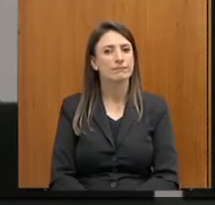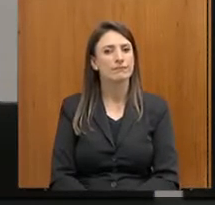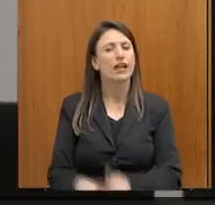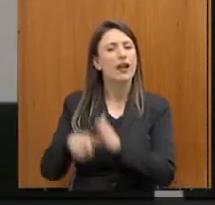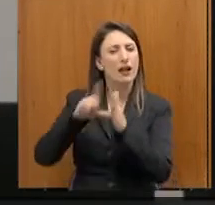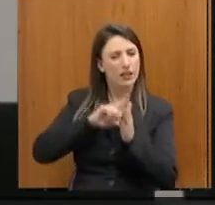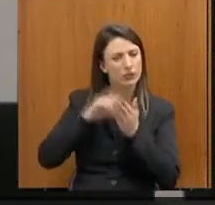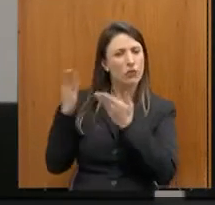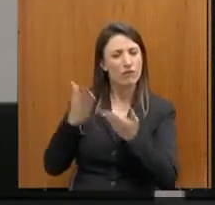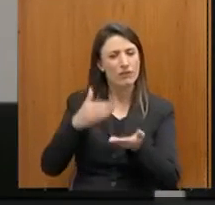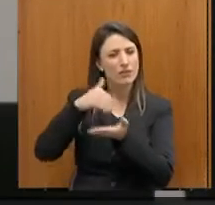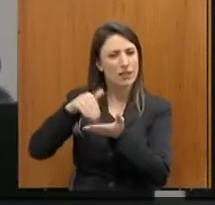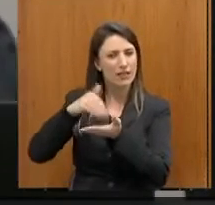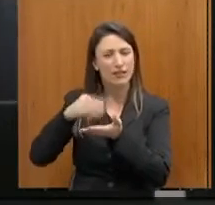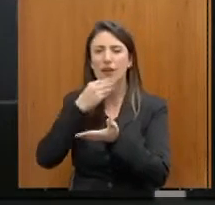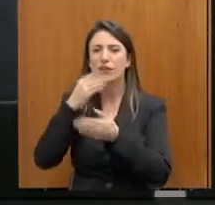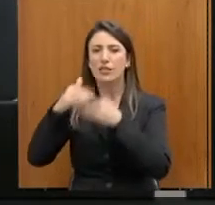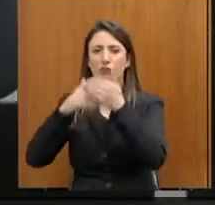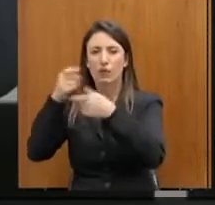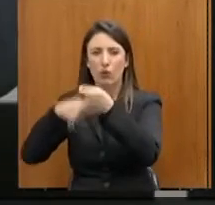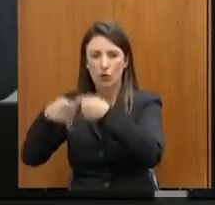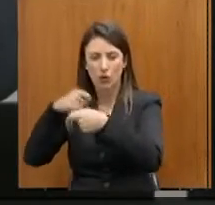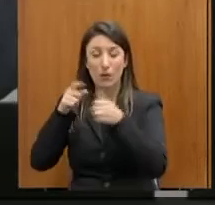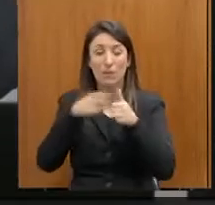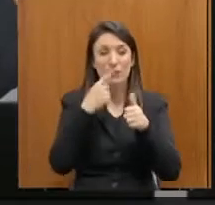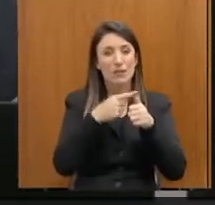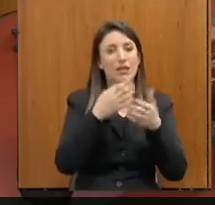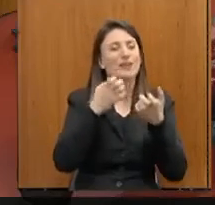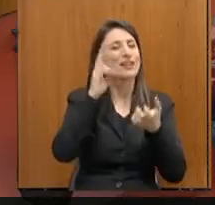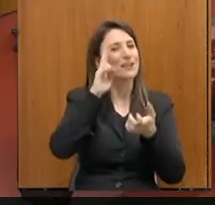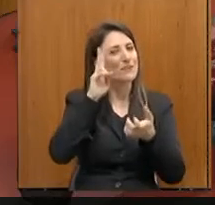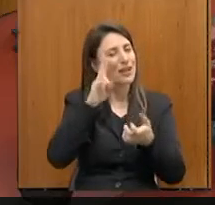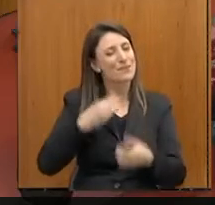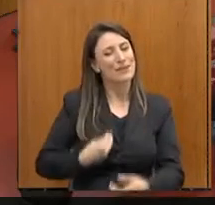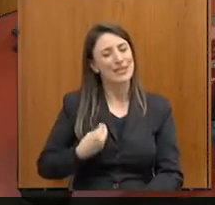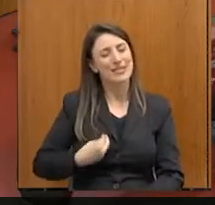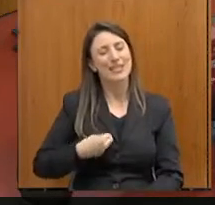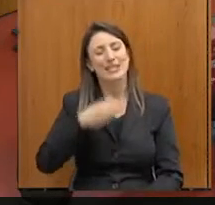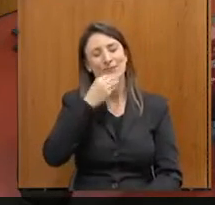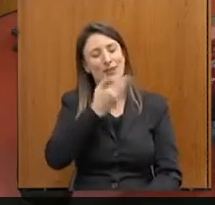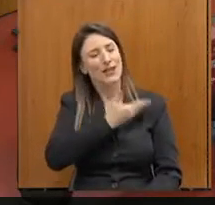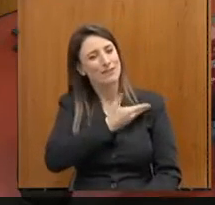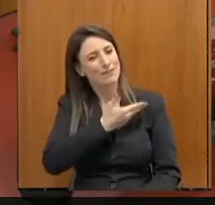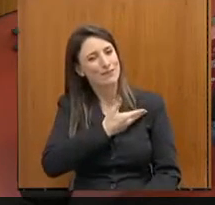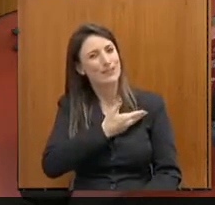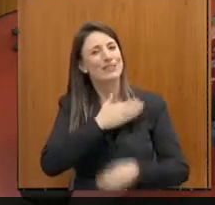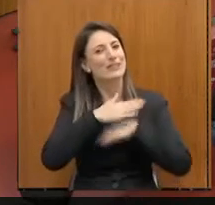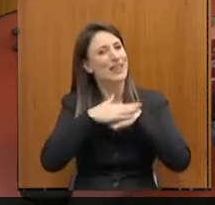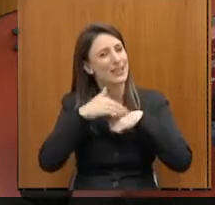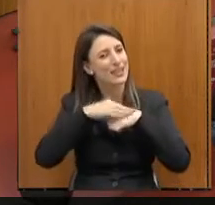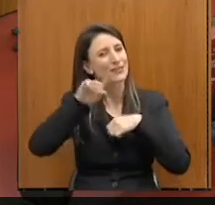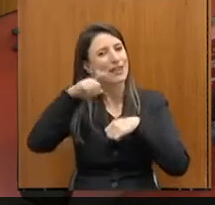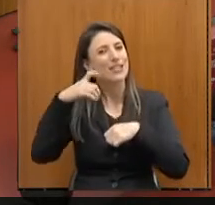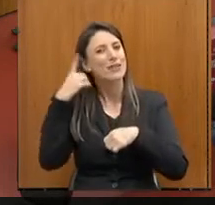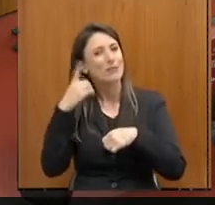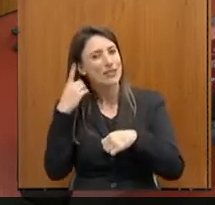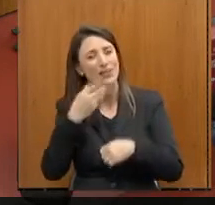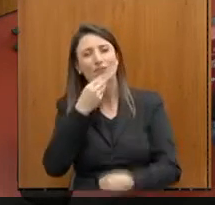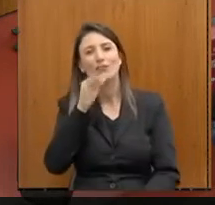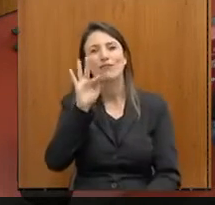nosso secretário de desenvolvimento econômico gostaria também de registrar a presença do meu querido amigo esse deputado colega desta casa